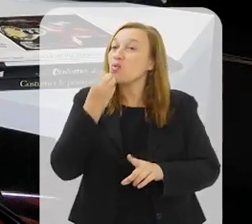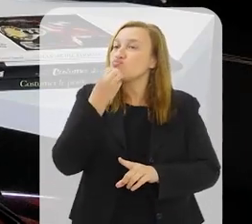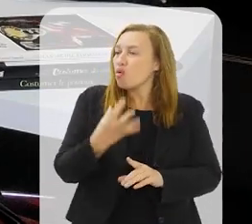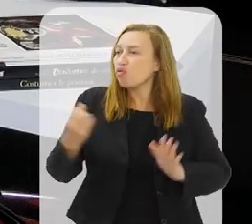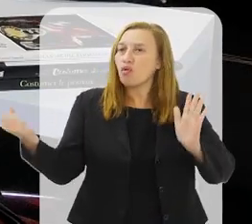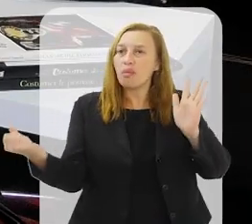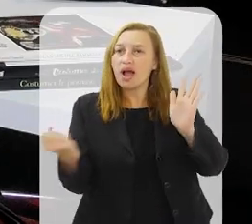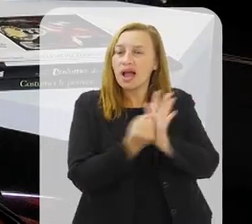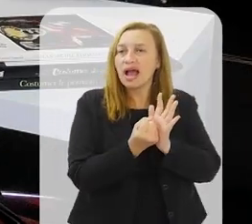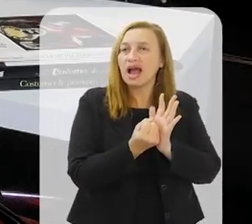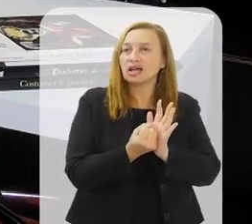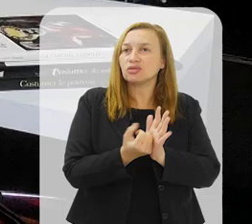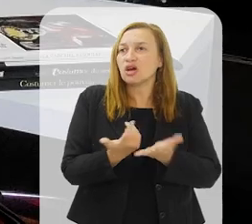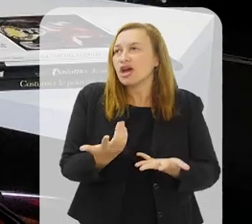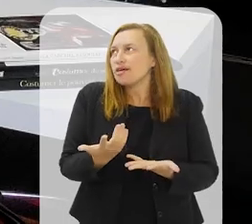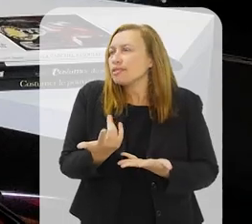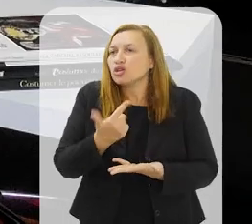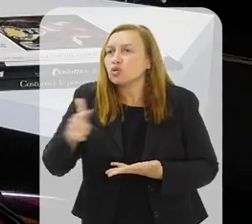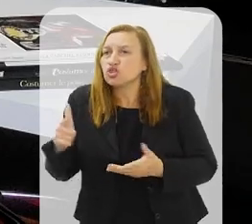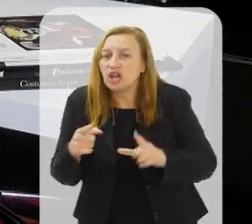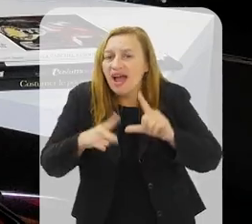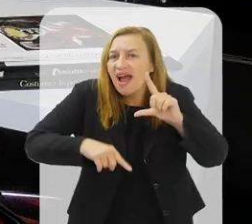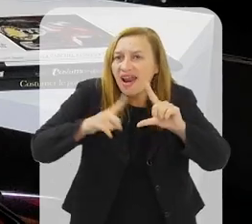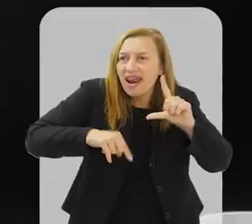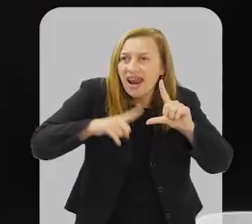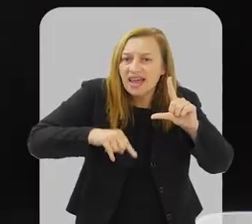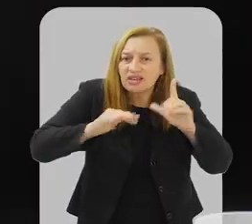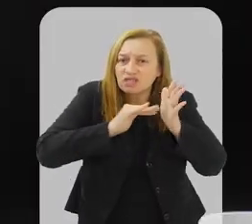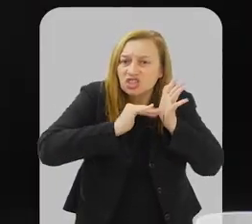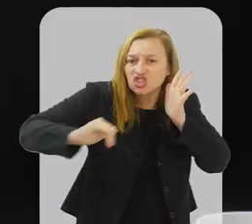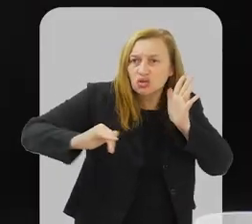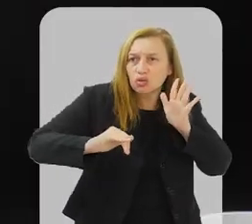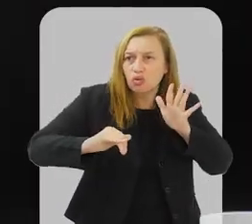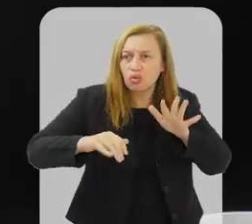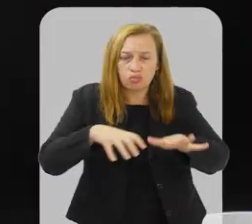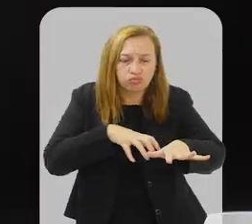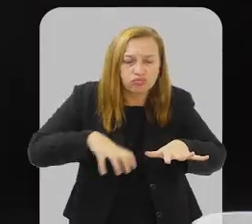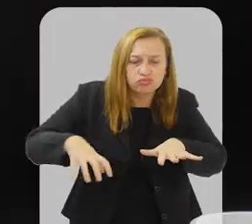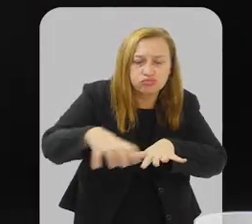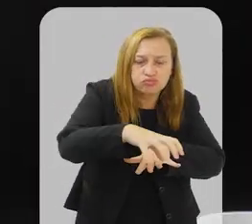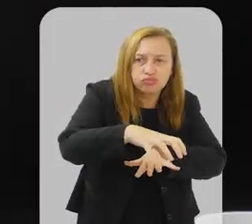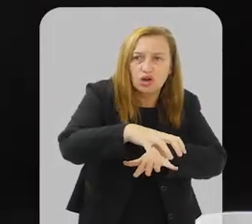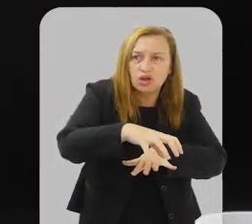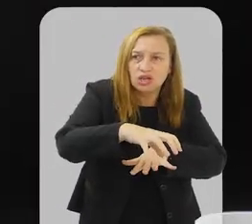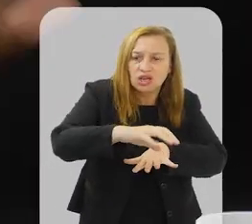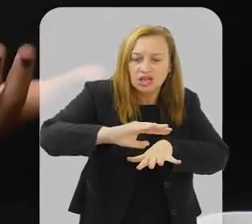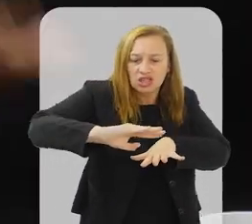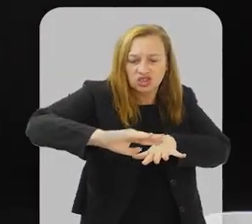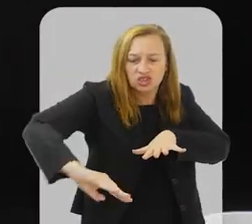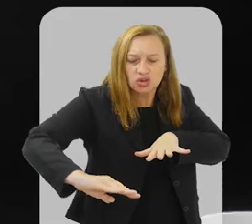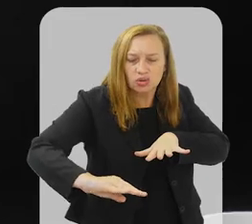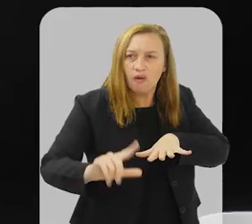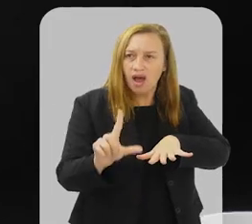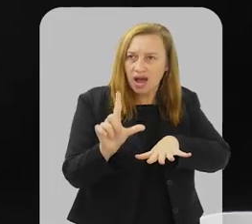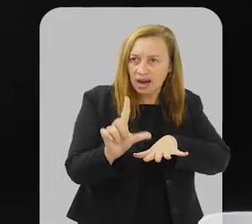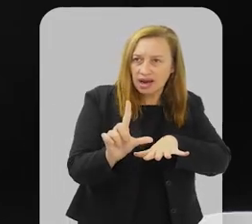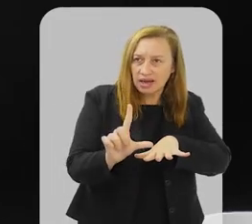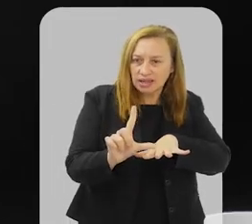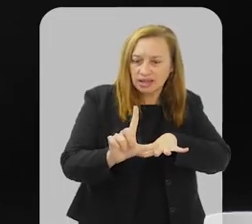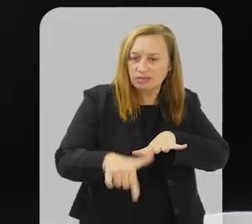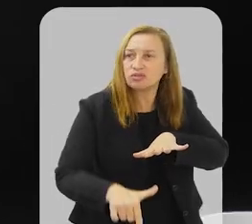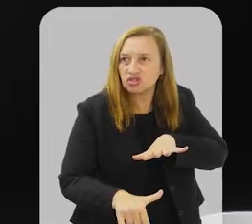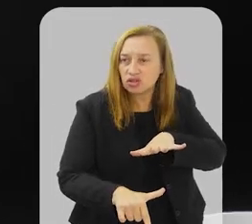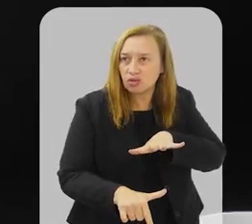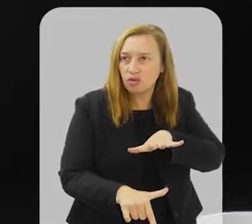marcado aquela abertura né porque não tinha né você tirou a letra O a Virador do carro né que era o tradicional botou no chão e as pesse